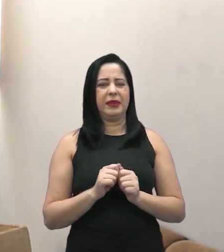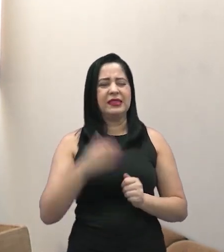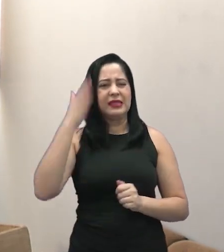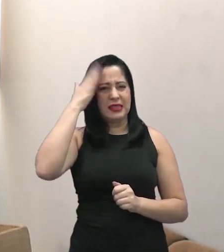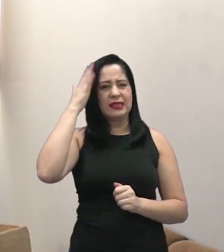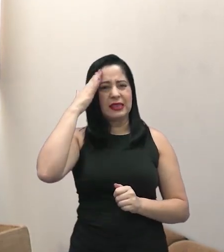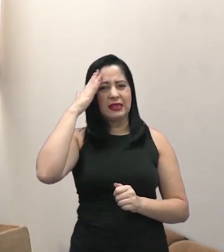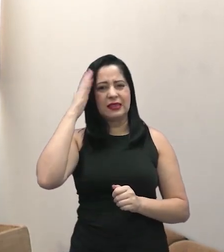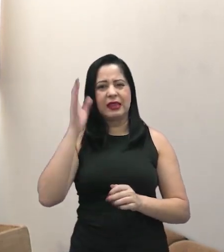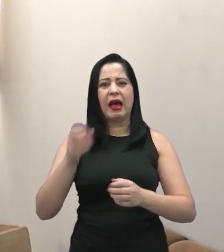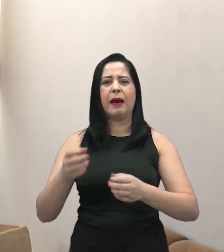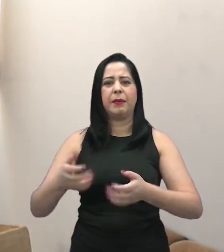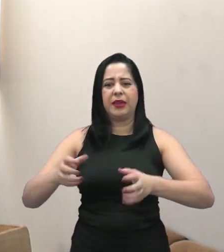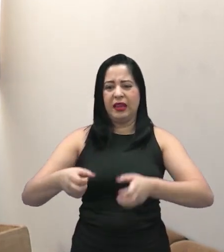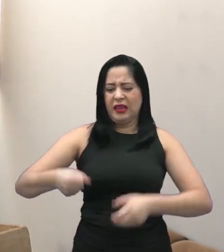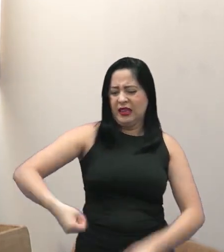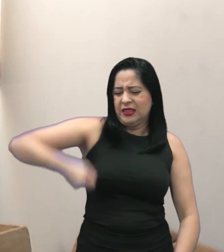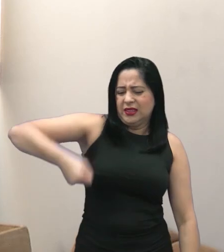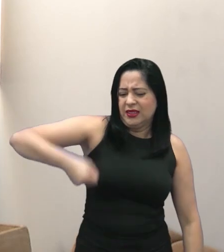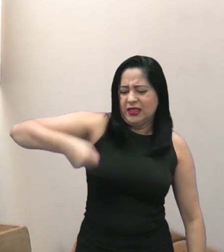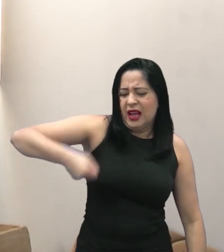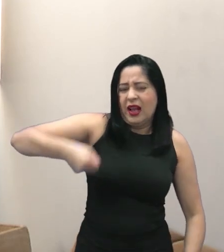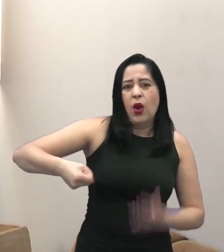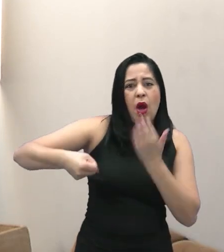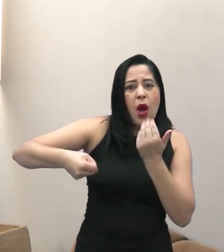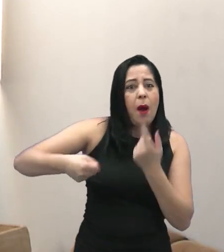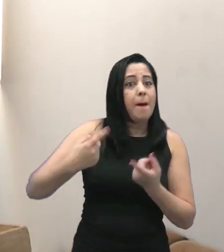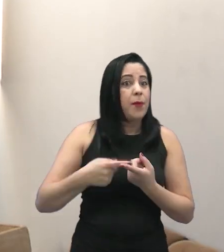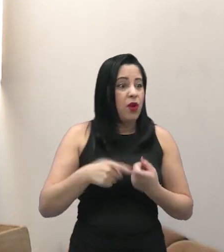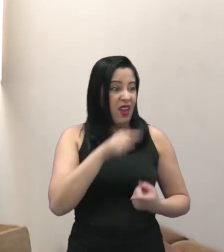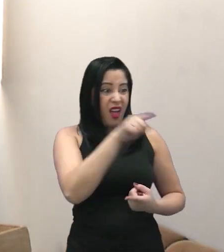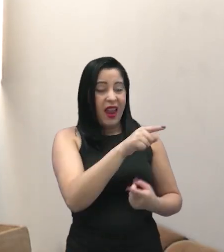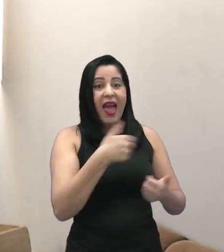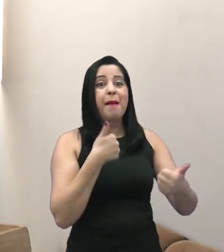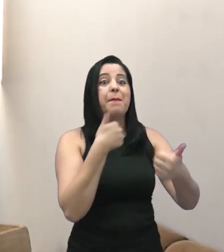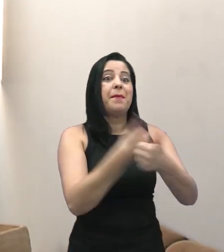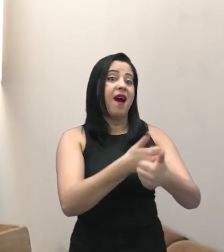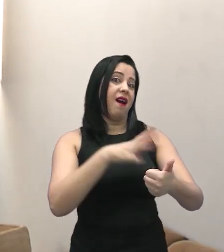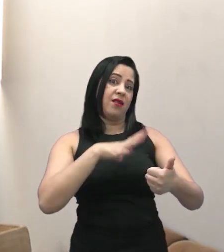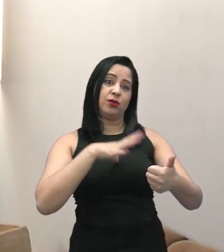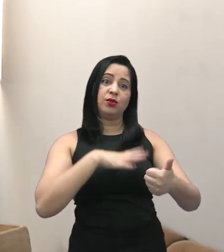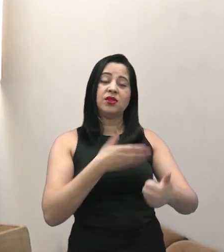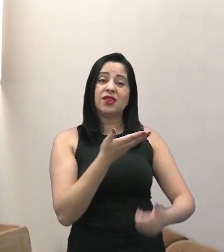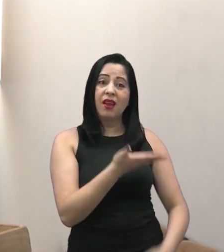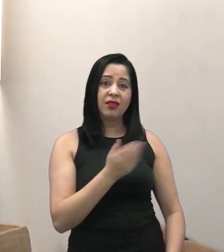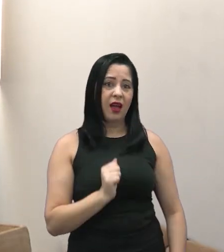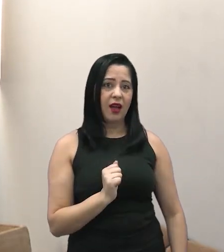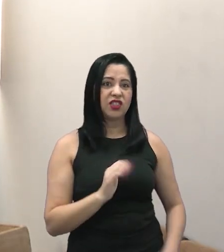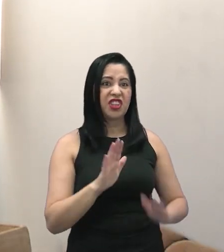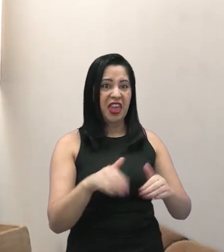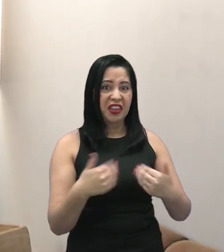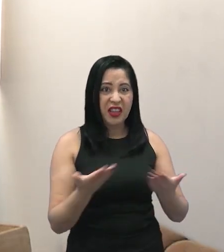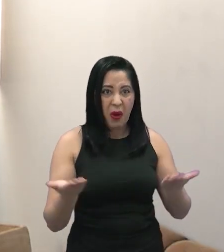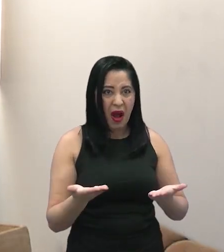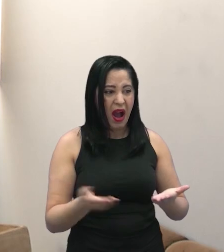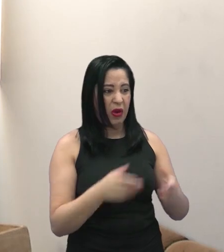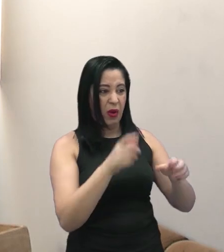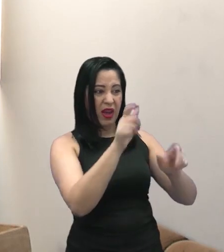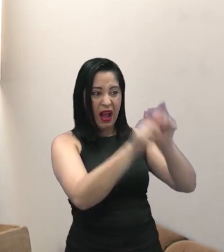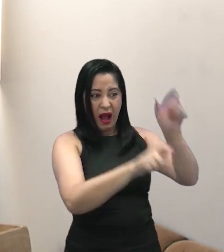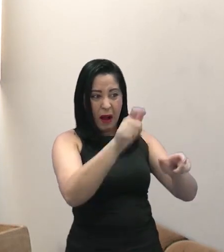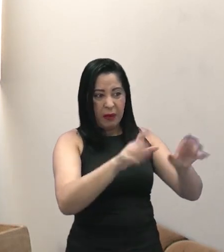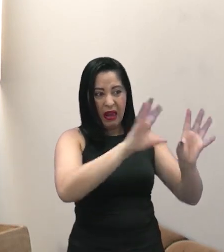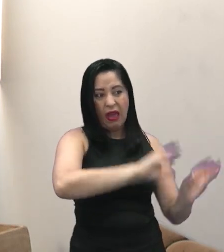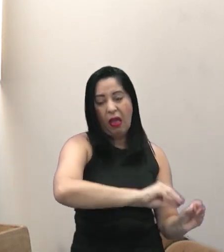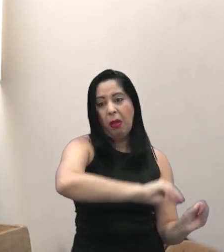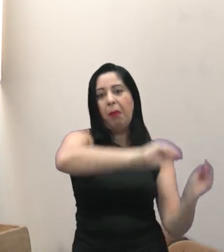comida, trazendo aquele chamado jumbo imenso para isso, porque está tudo muito próximo. Então, nós tiramos essas pessoas